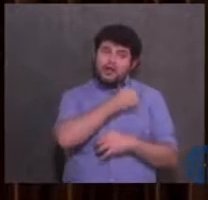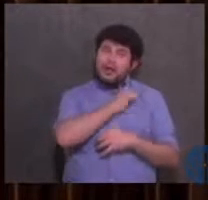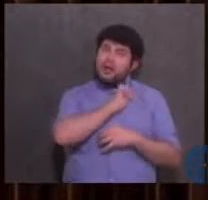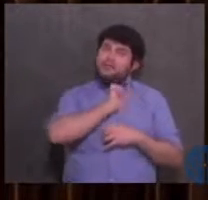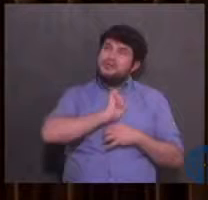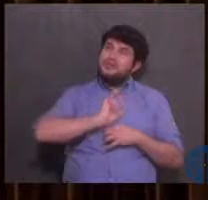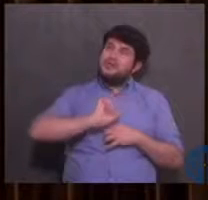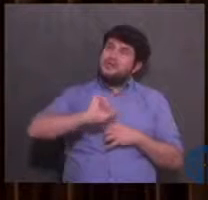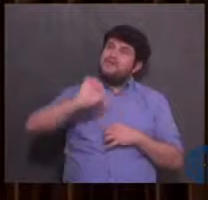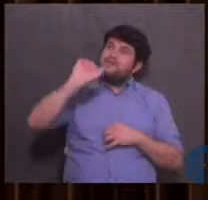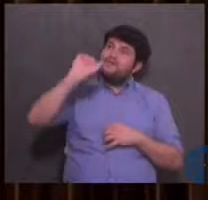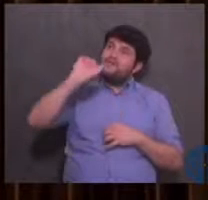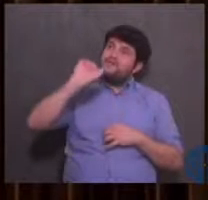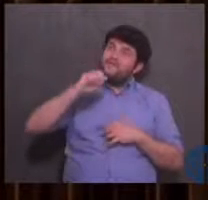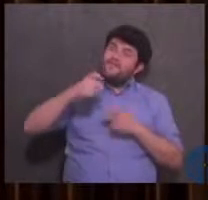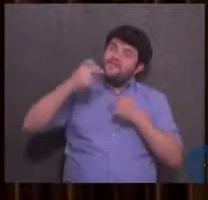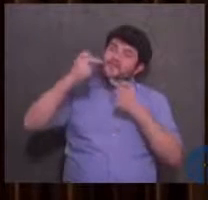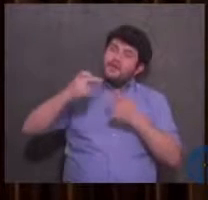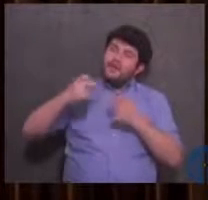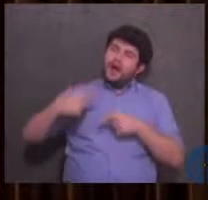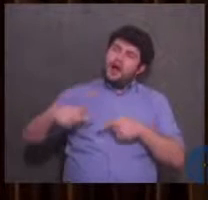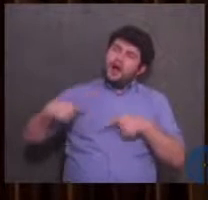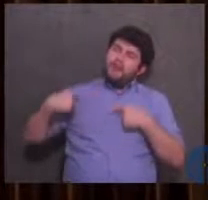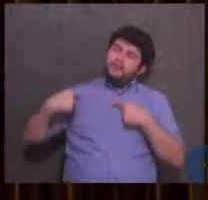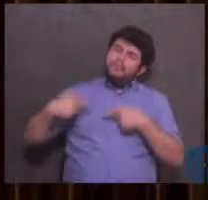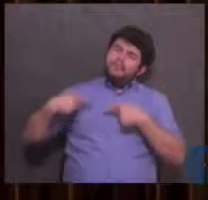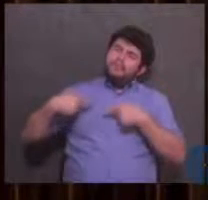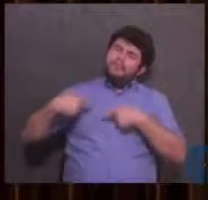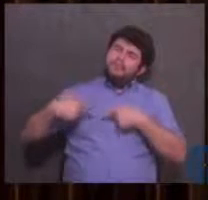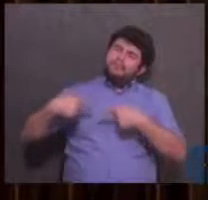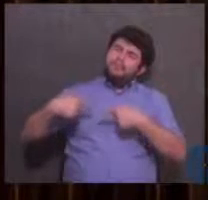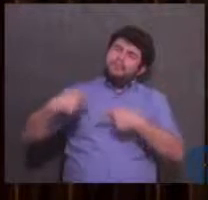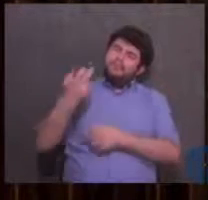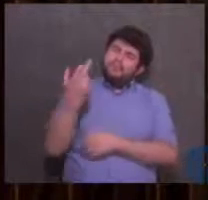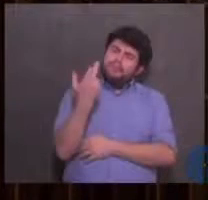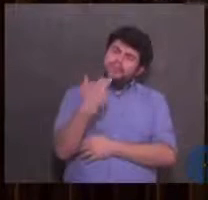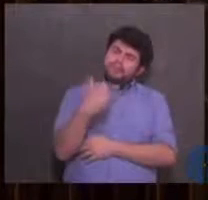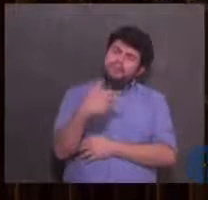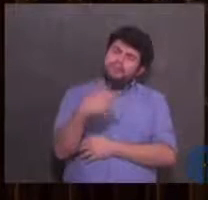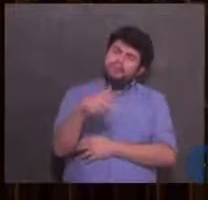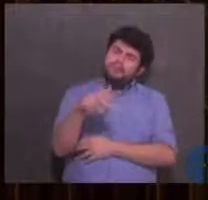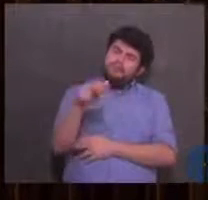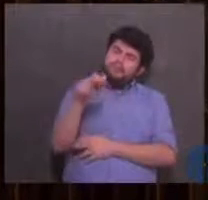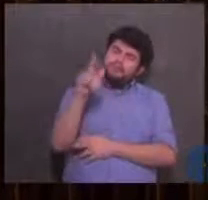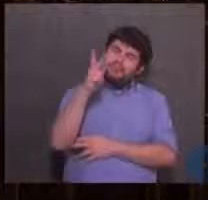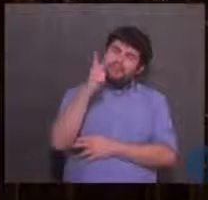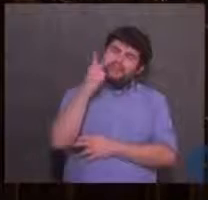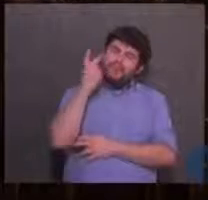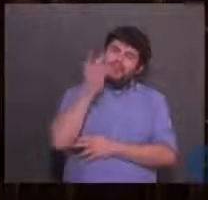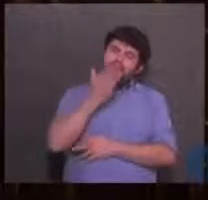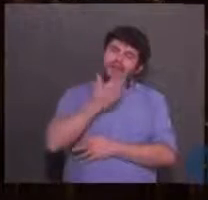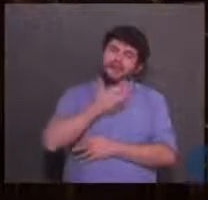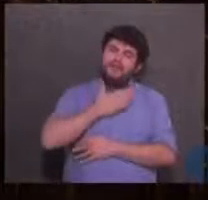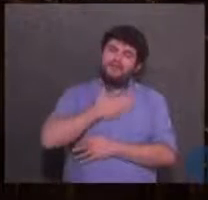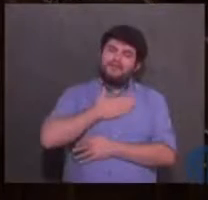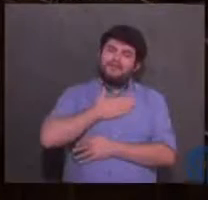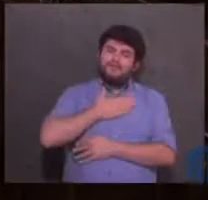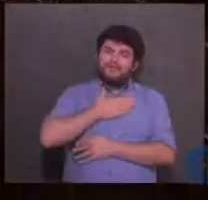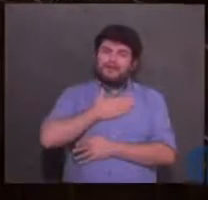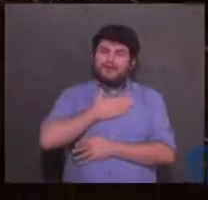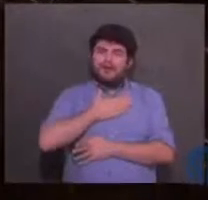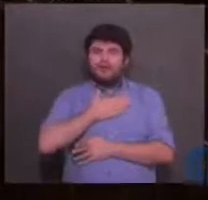habitar na casa do Senhor todos os dias da minha